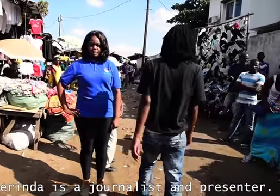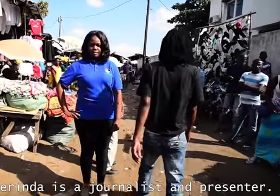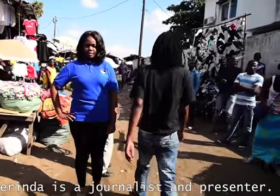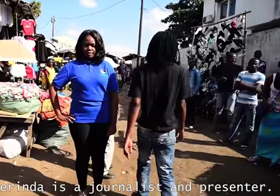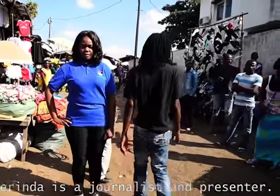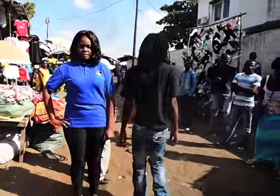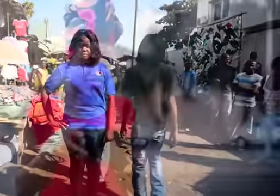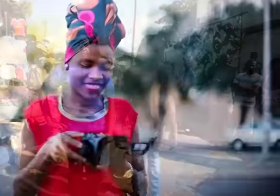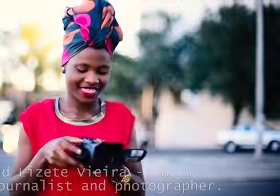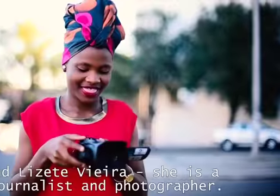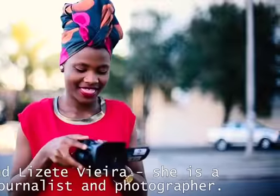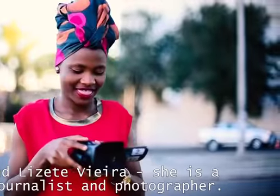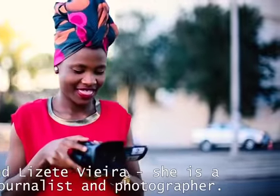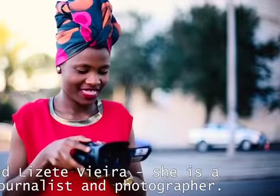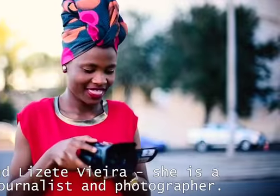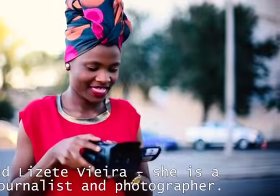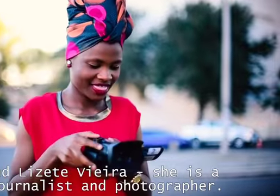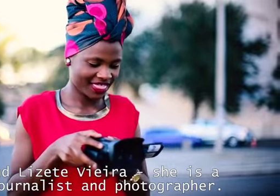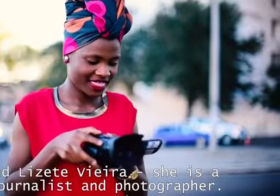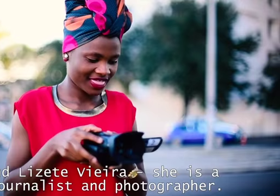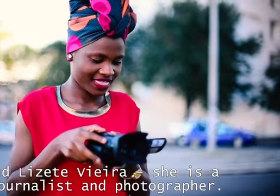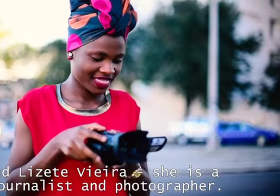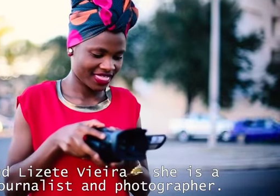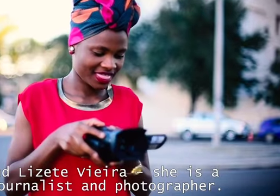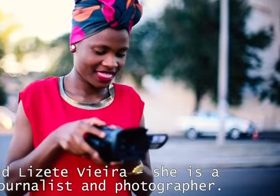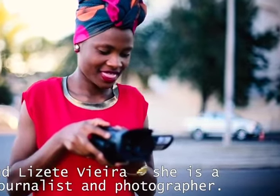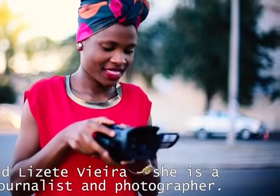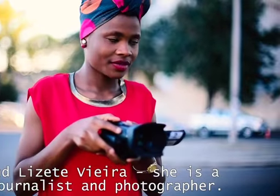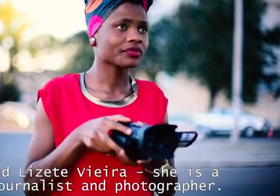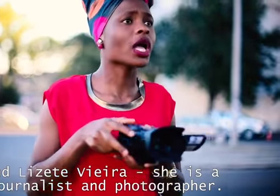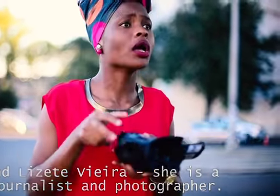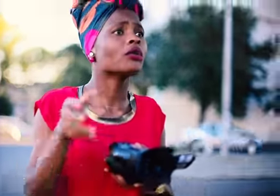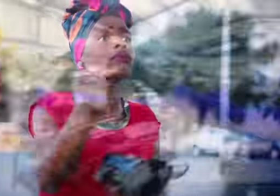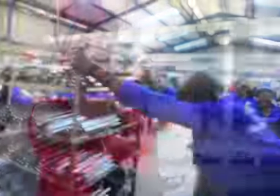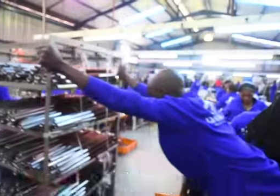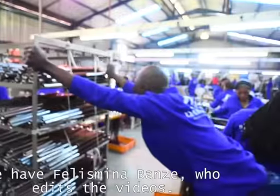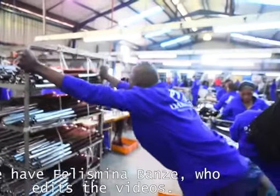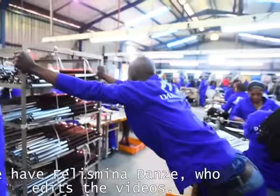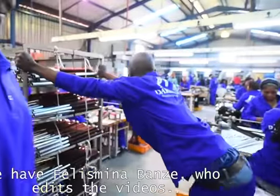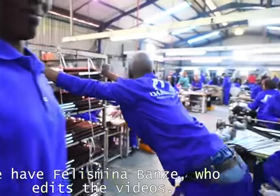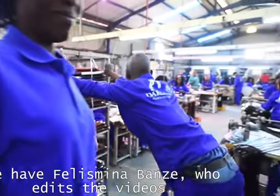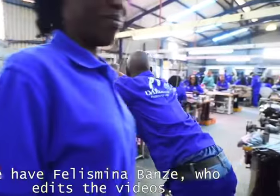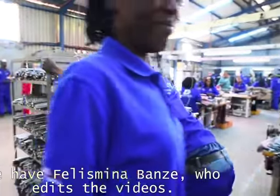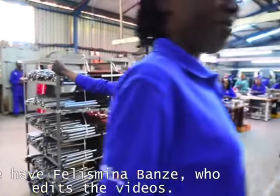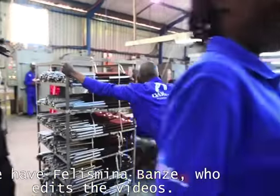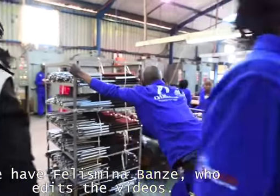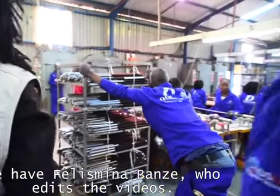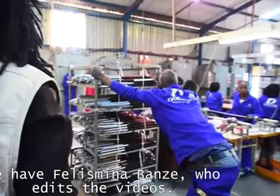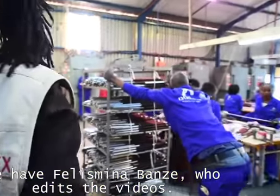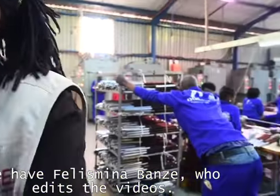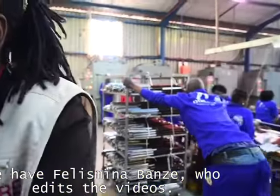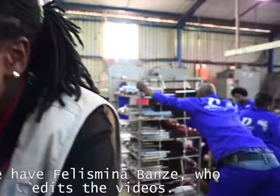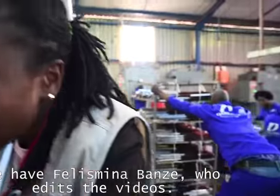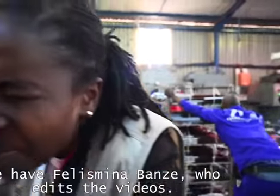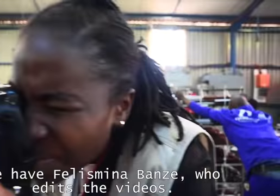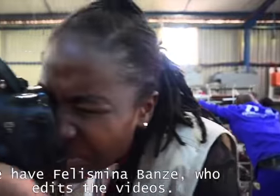apresentadora. Elisete Vieira, ela também é jornalista e fotógrafa. Temos a Felismina Banzi, que